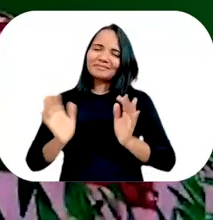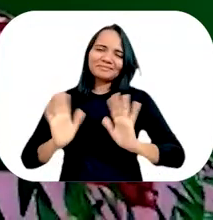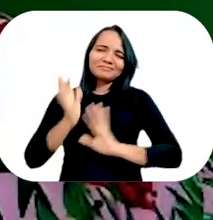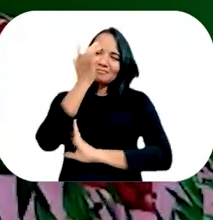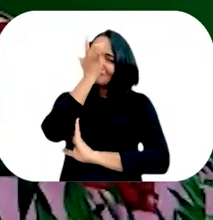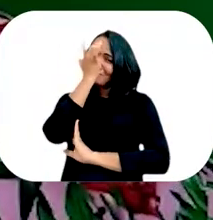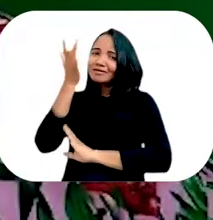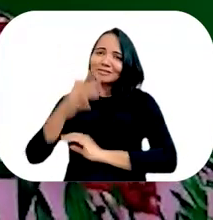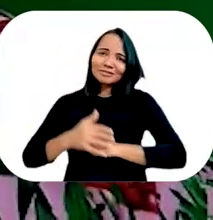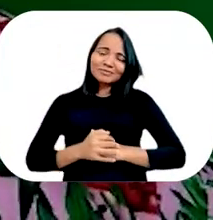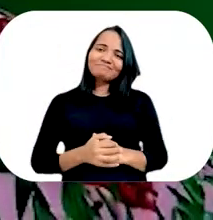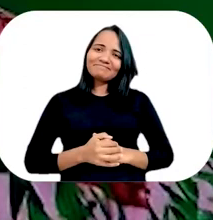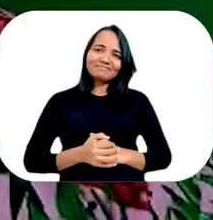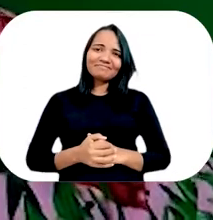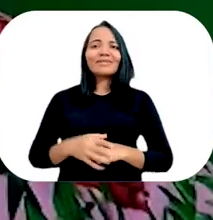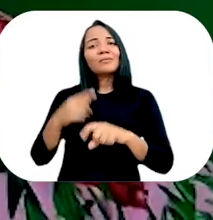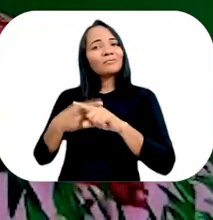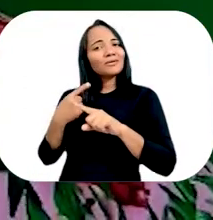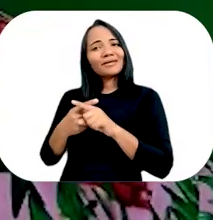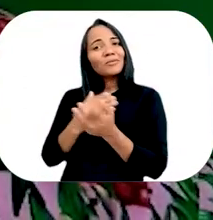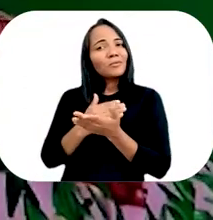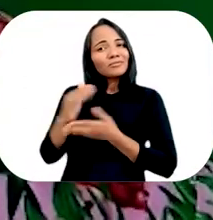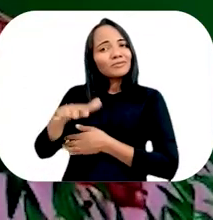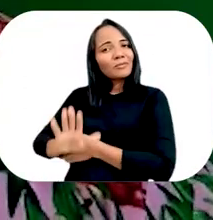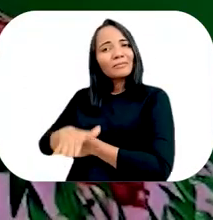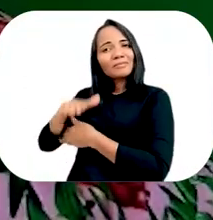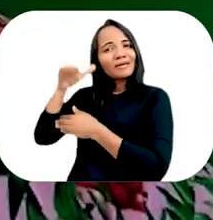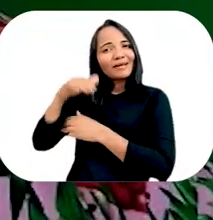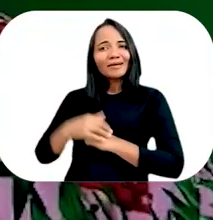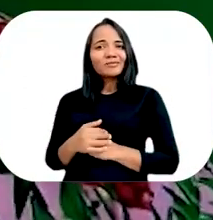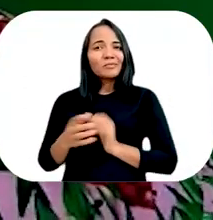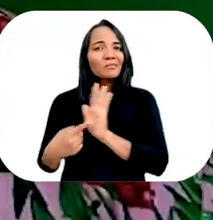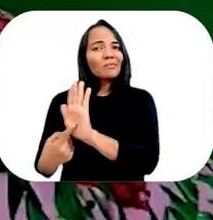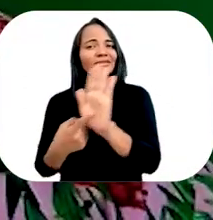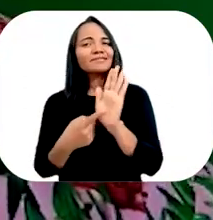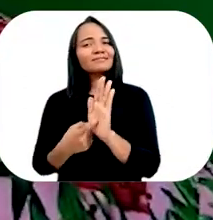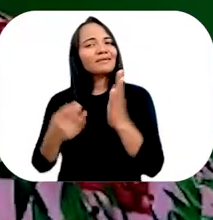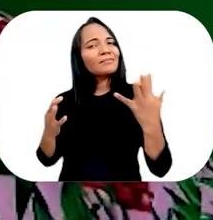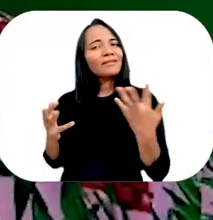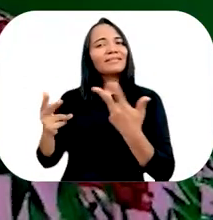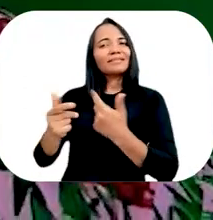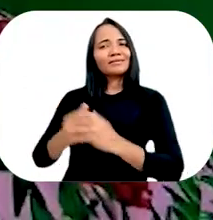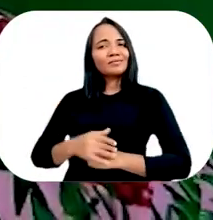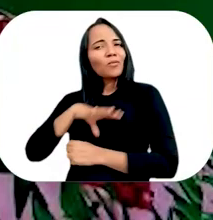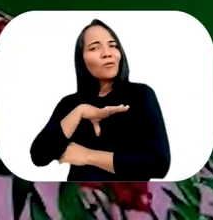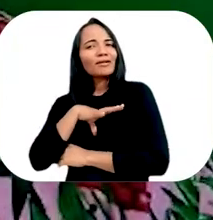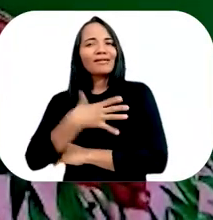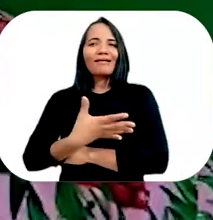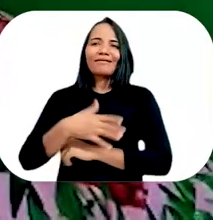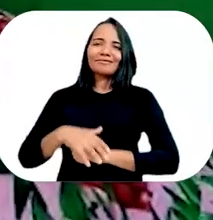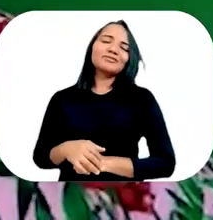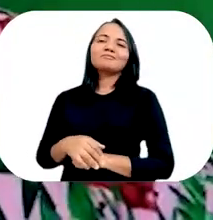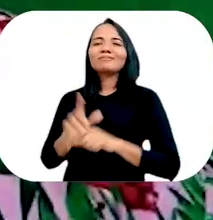uma pessoa que desde pequeno já mostrou o seu talento, a sua determinação, a sua